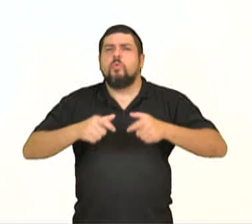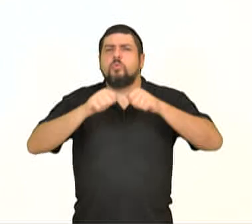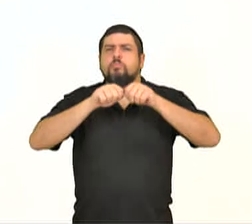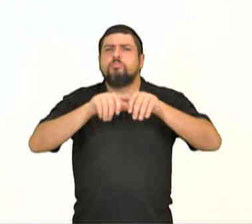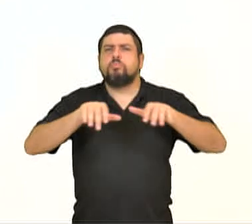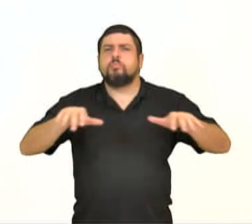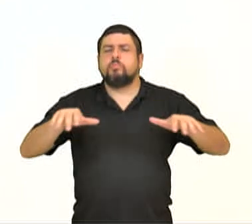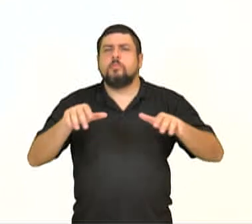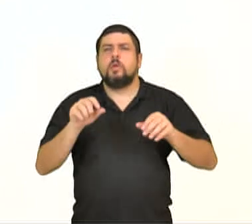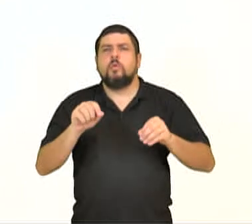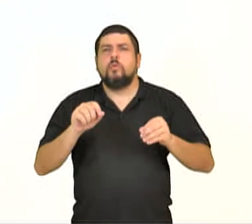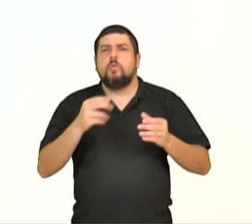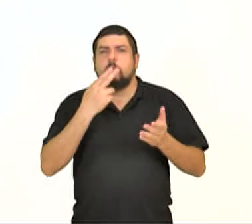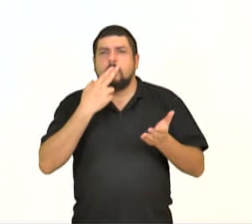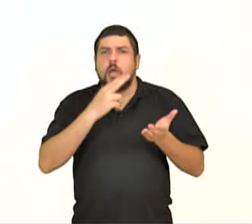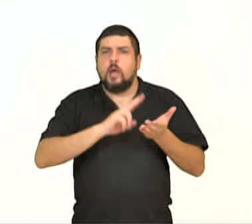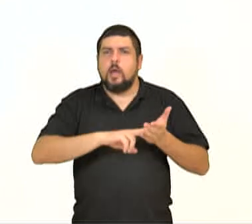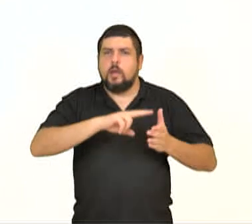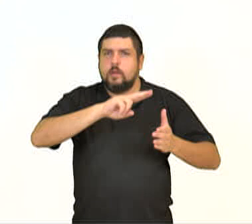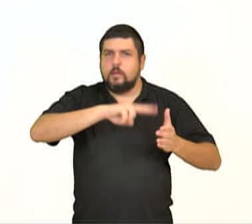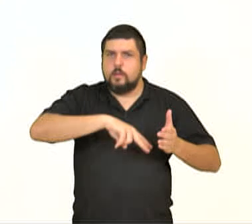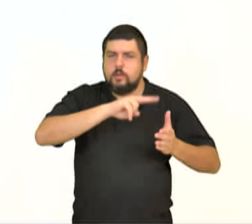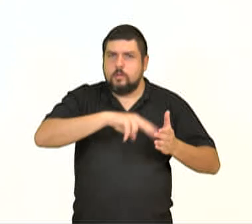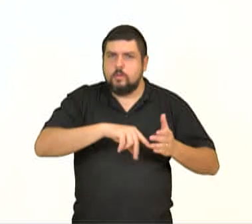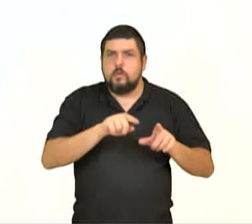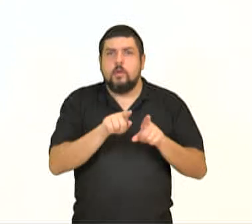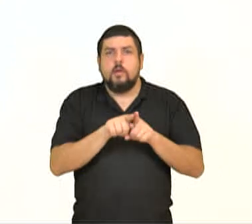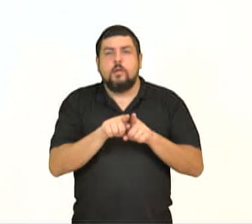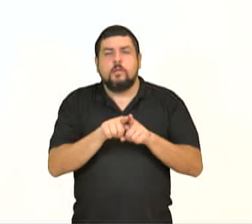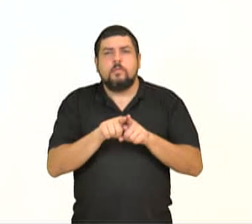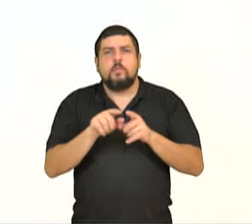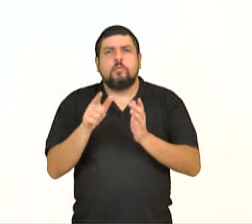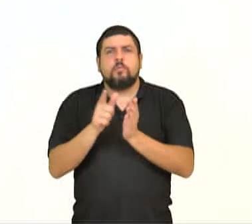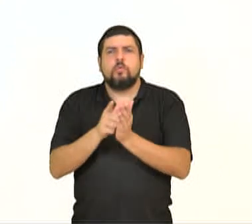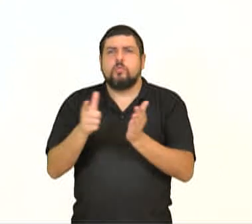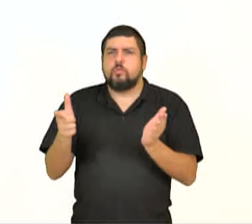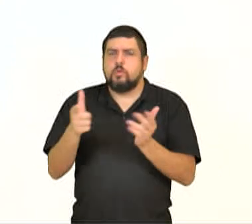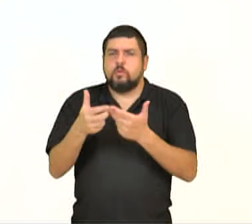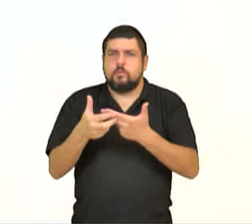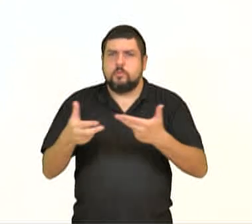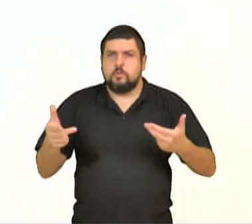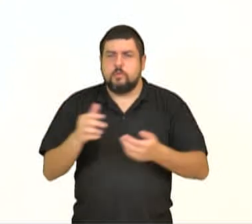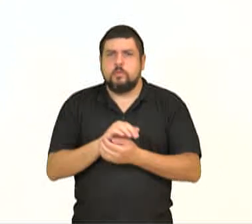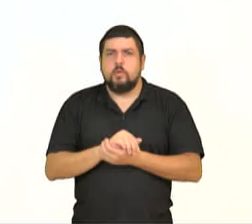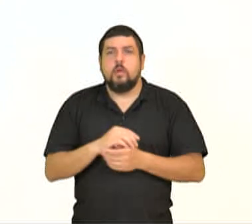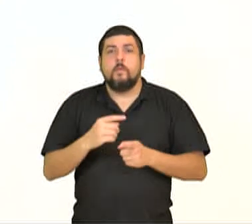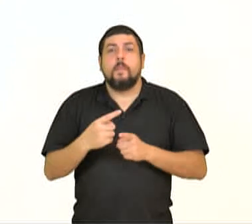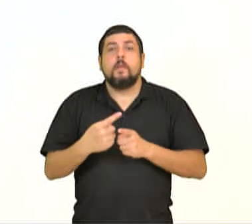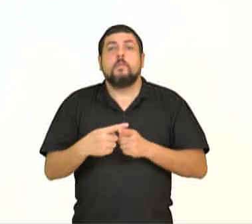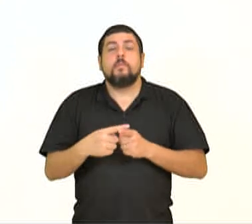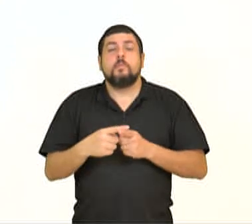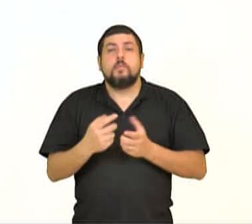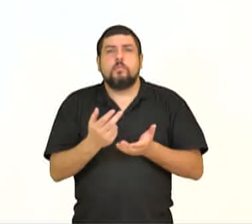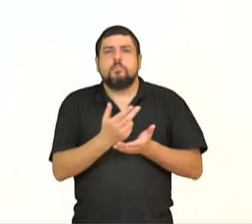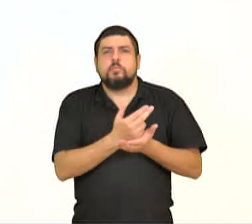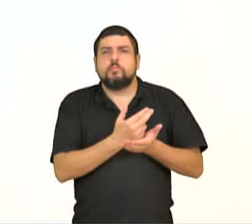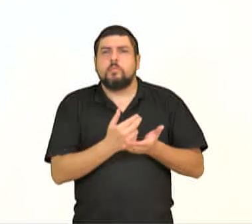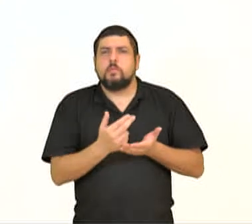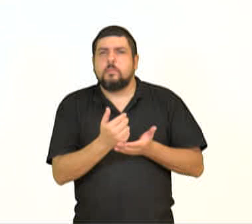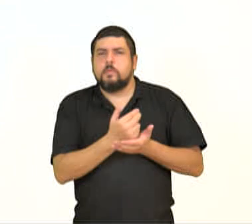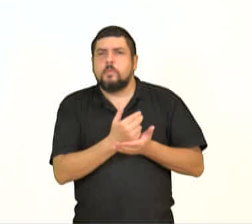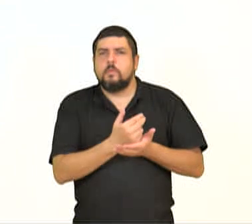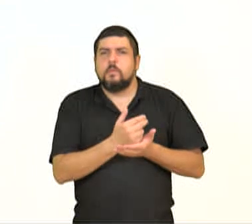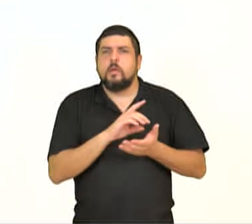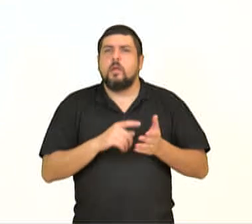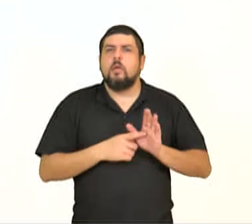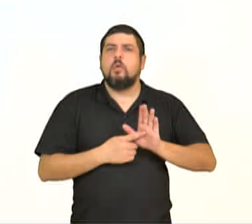leitores, justamente por indicarem opiniões e juízos de valores por parte de quem enuncia, no caso,